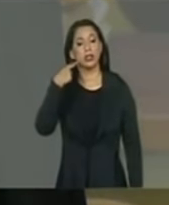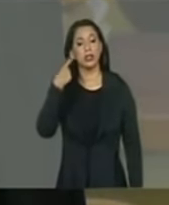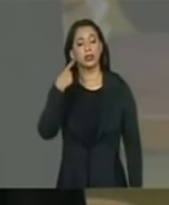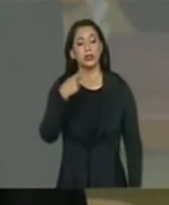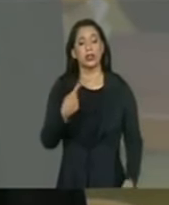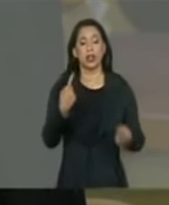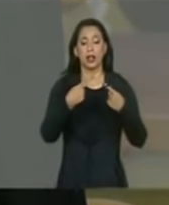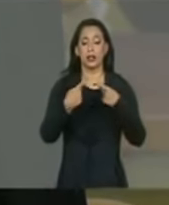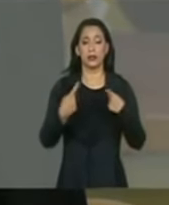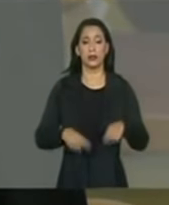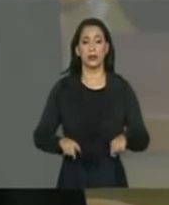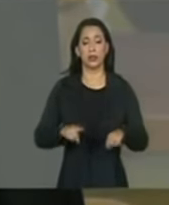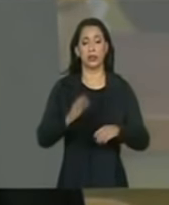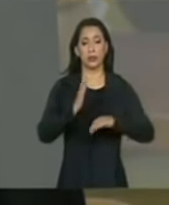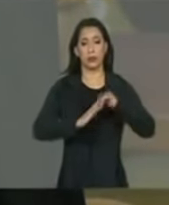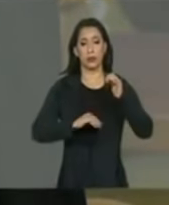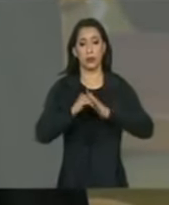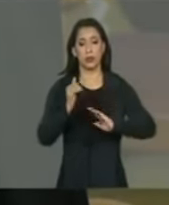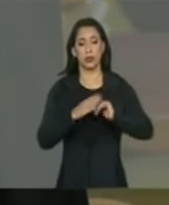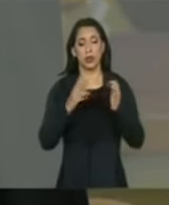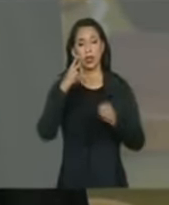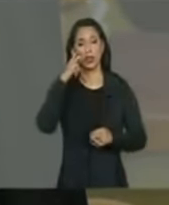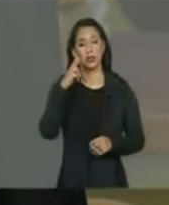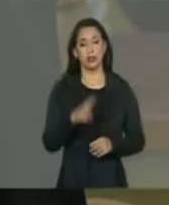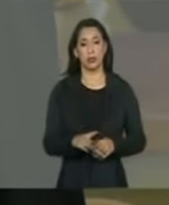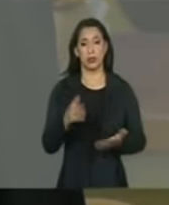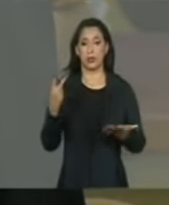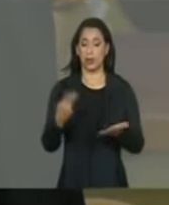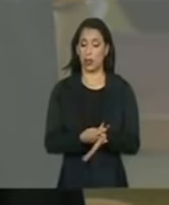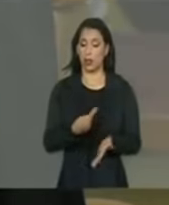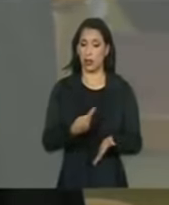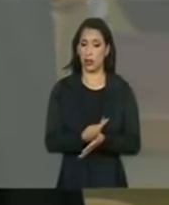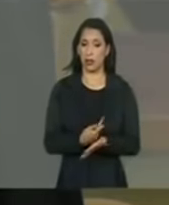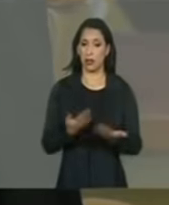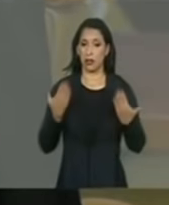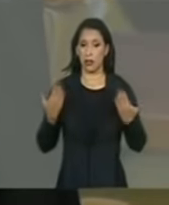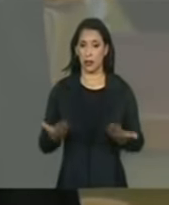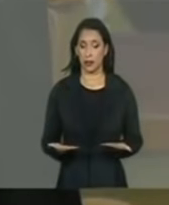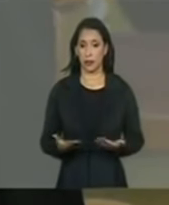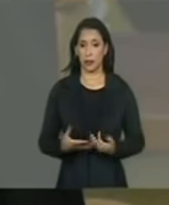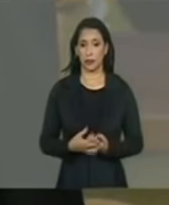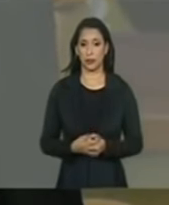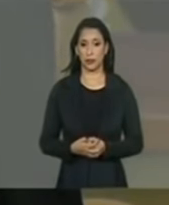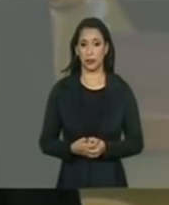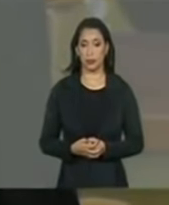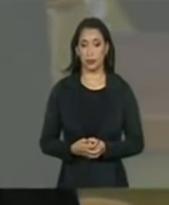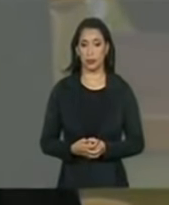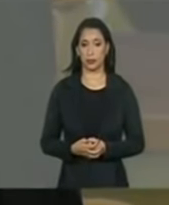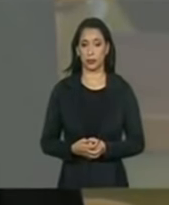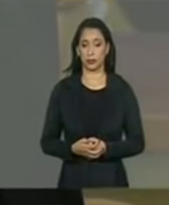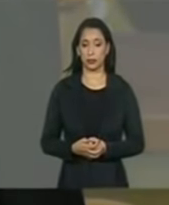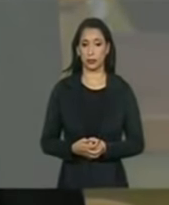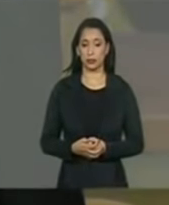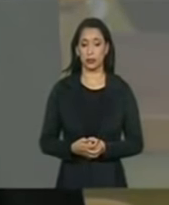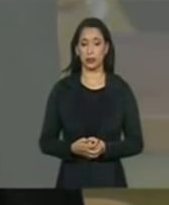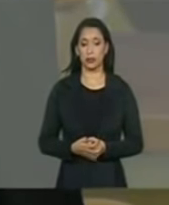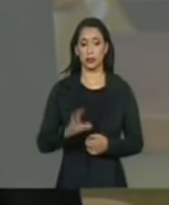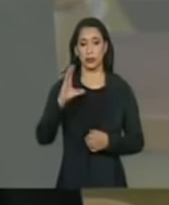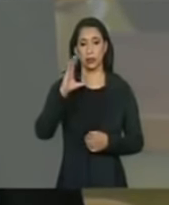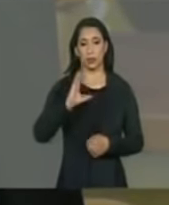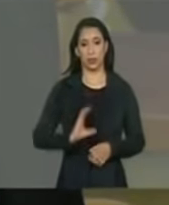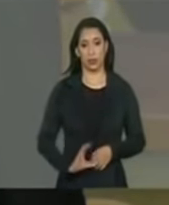por assistir de forma inepta por assistir de forma inepta o seu cliente